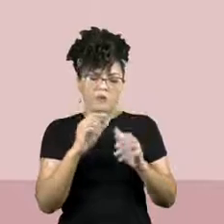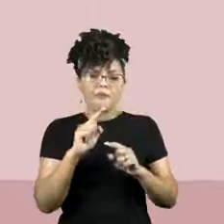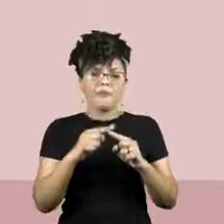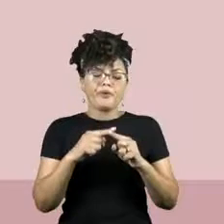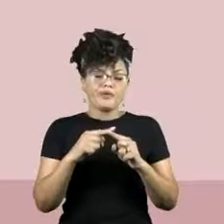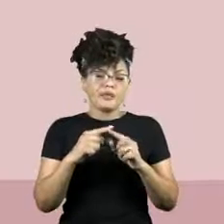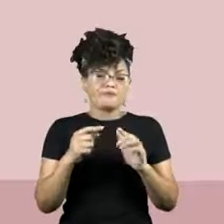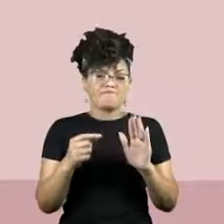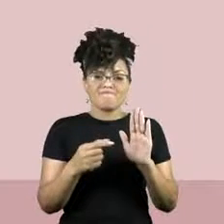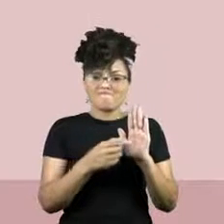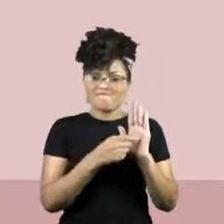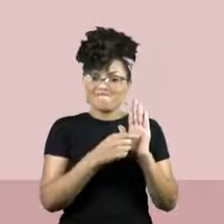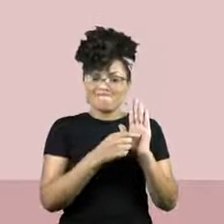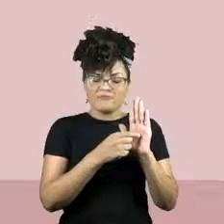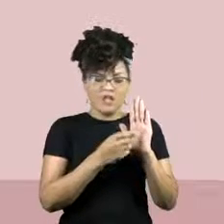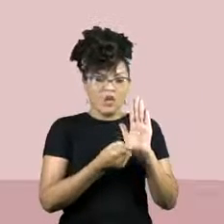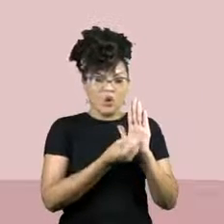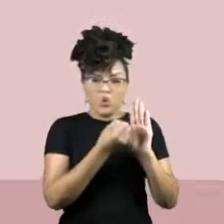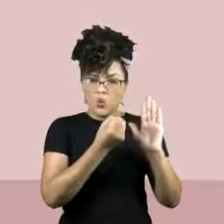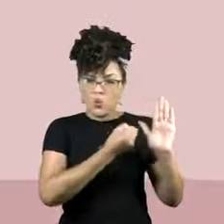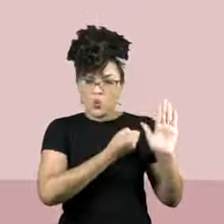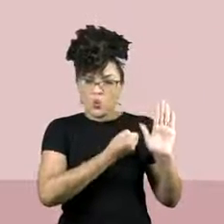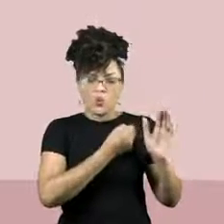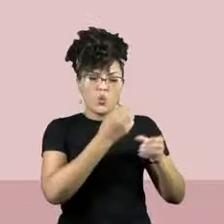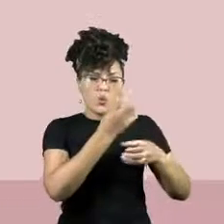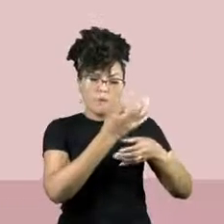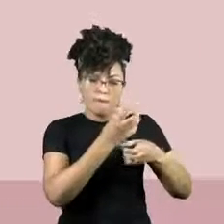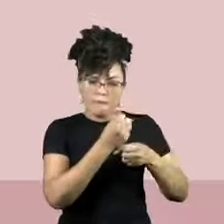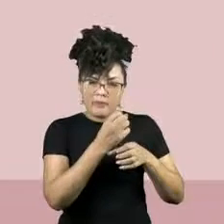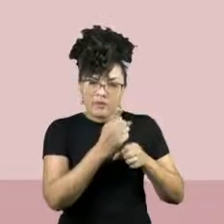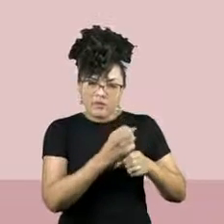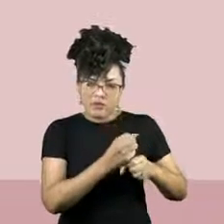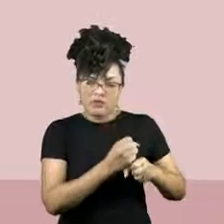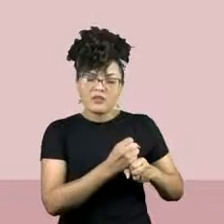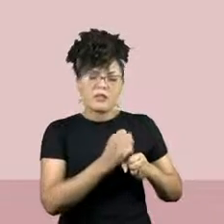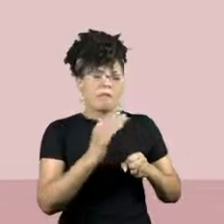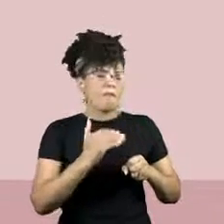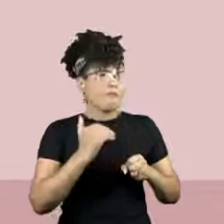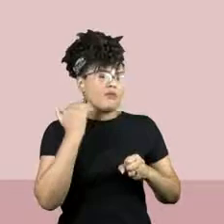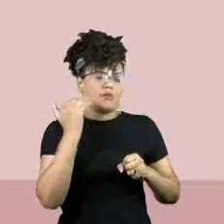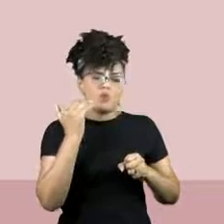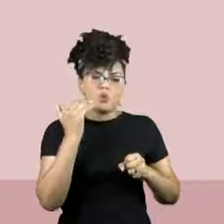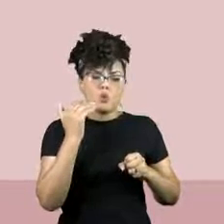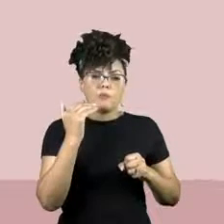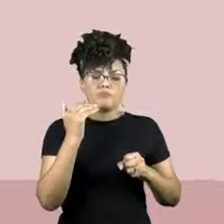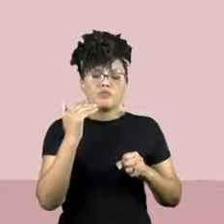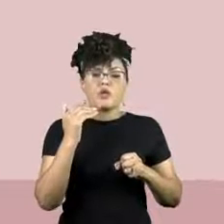sempre leva a situações onde você aumenta a produtividade, claro, né? Aumenta ali o número